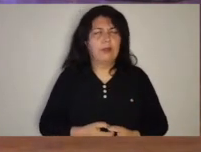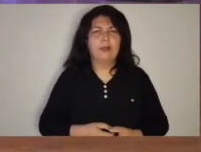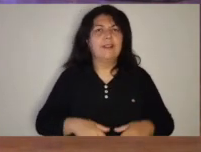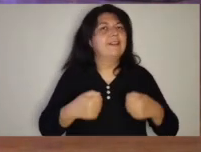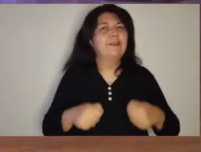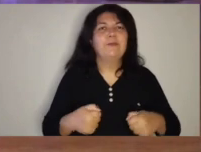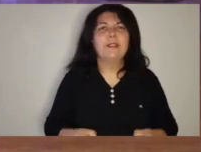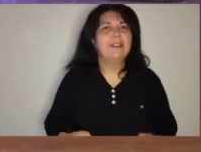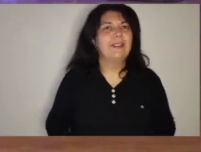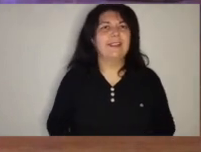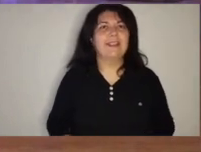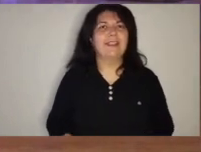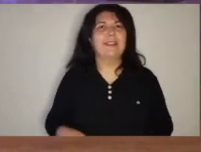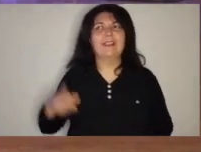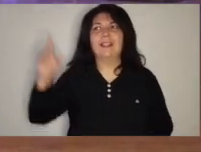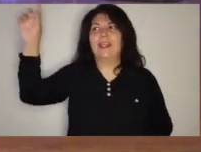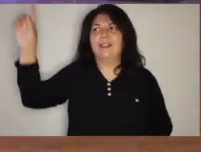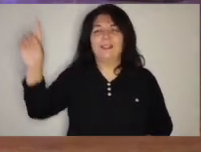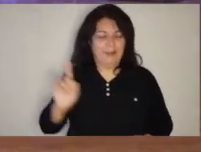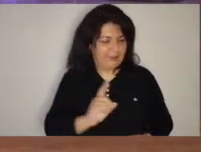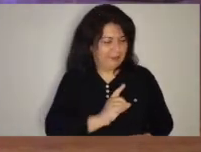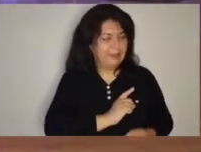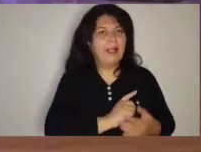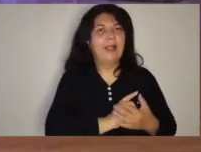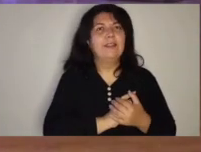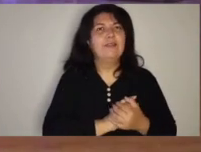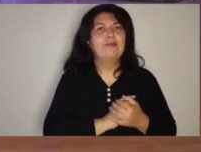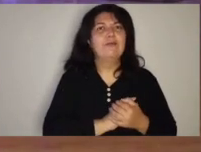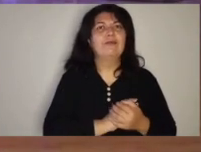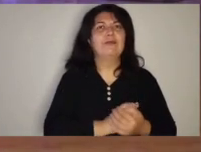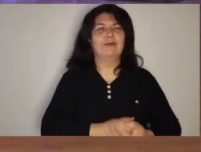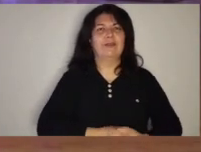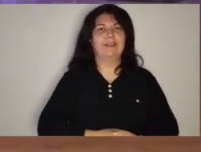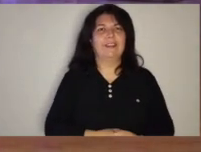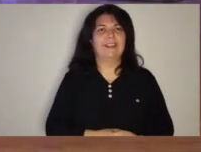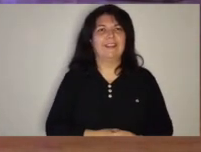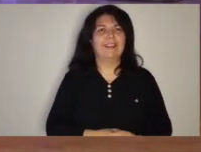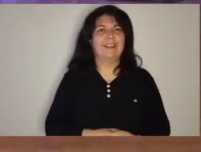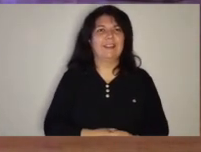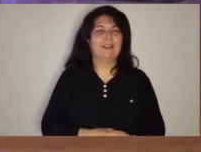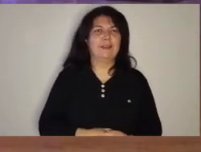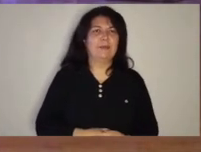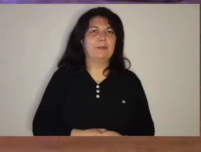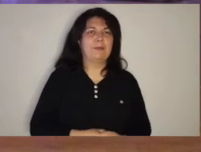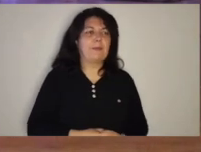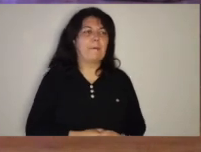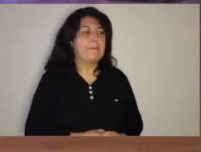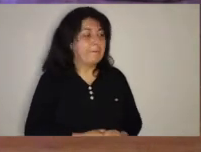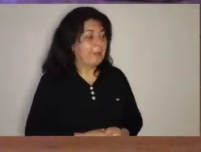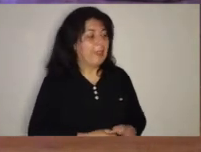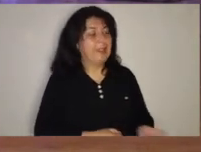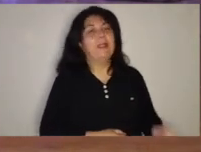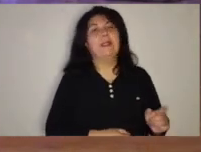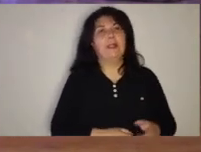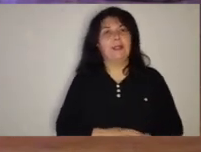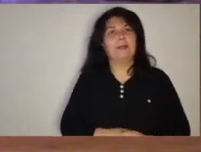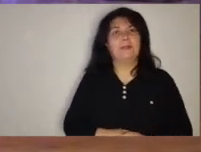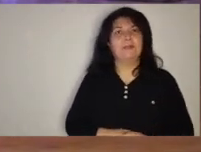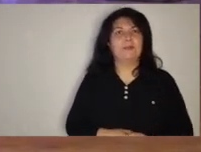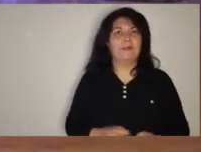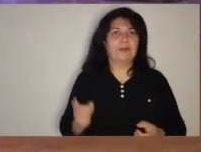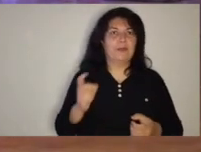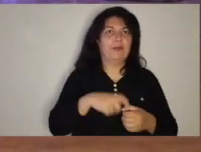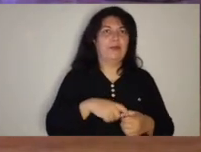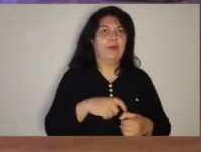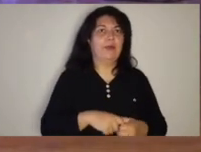ai, que horror. Você não precisa, porque você é feliz, porque o Senhor está com você. E aí o que acontece, irmãos? Aí